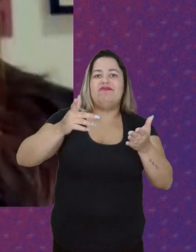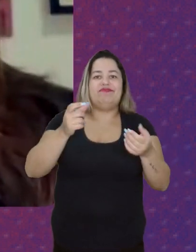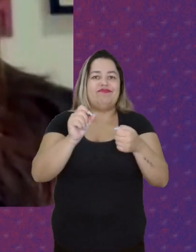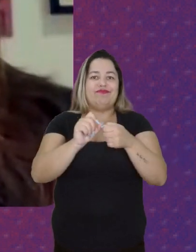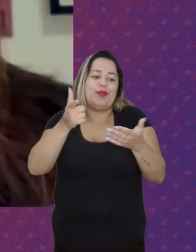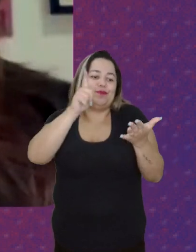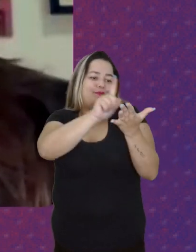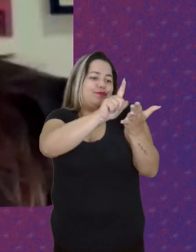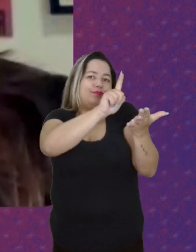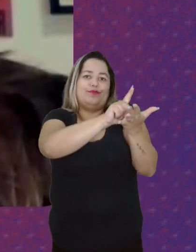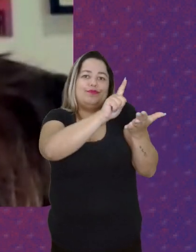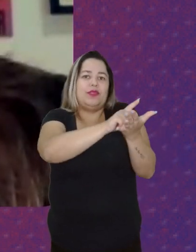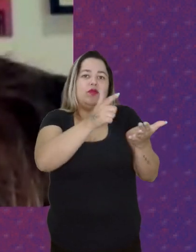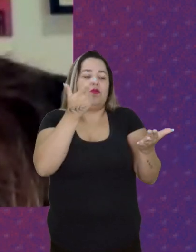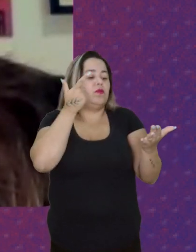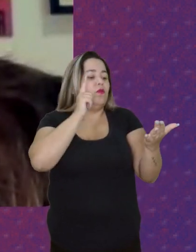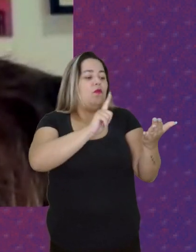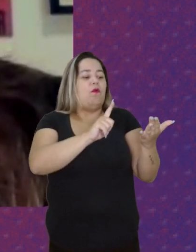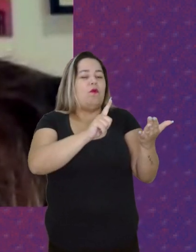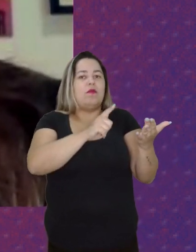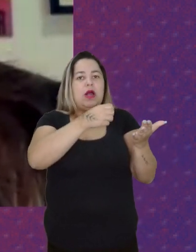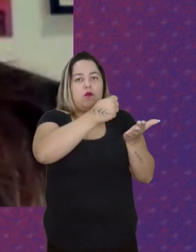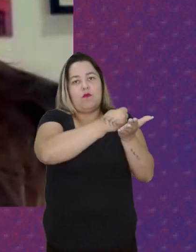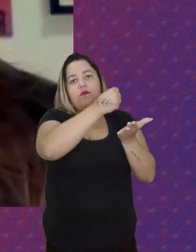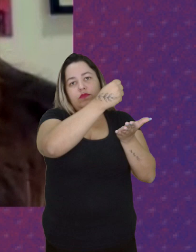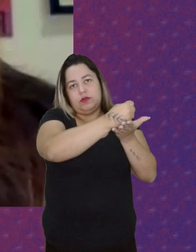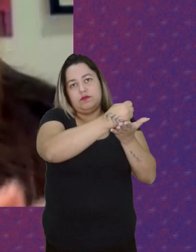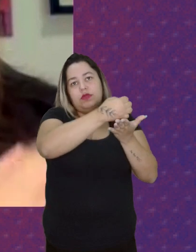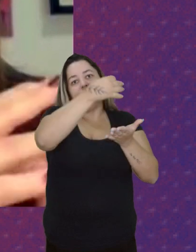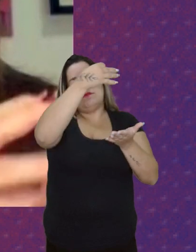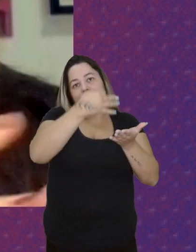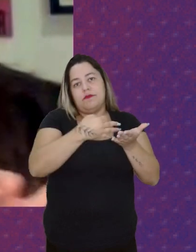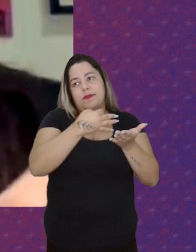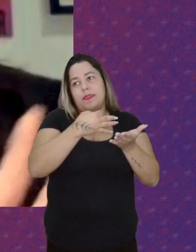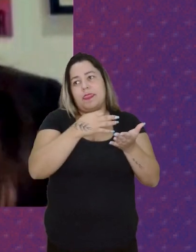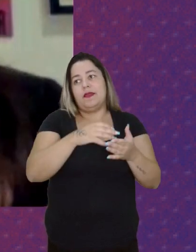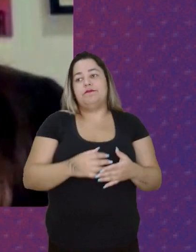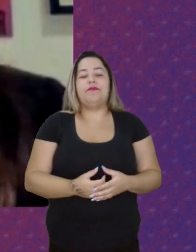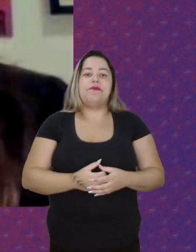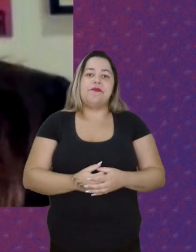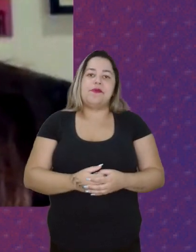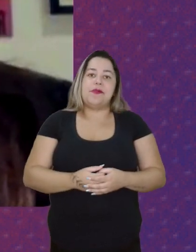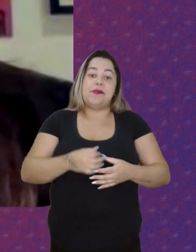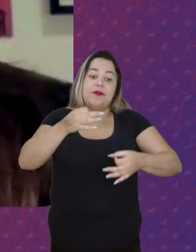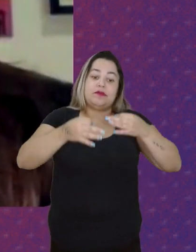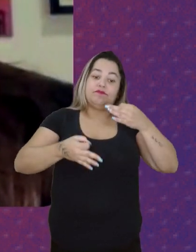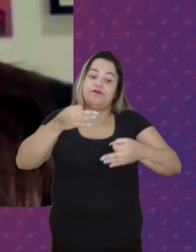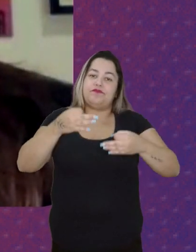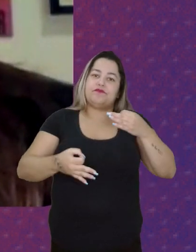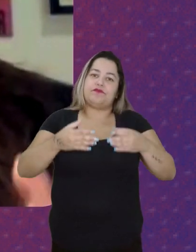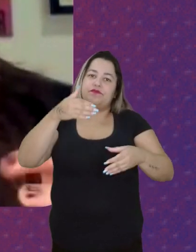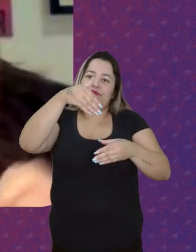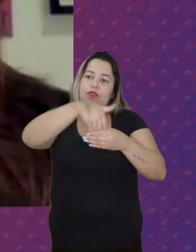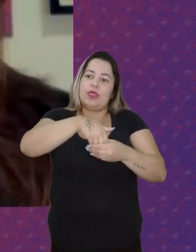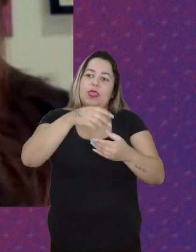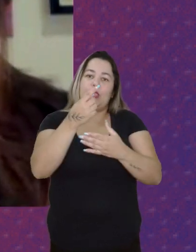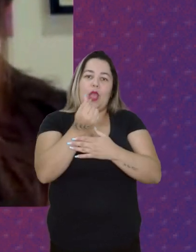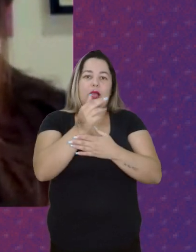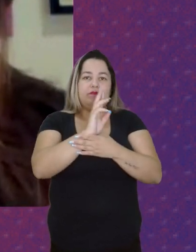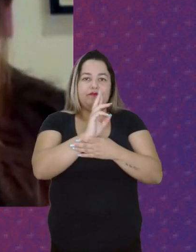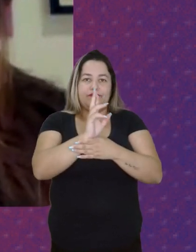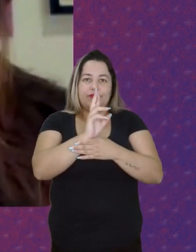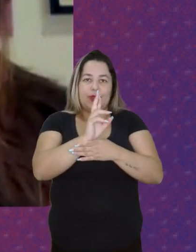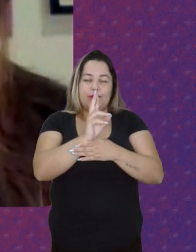elas acabavam não conseguindo prestar contas adequadamente. E a Justiça Eleitoral precisa seguir o dinheiro. Por isso que, para começar a arrecadar recursos